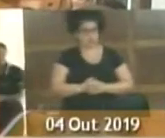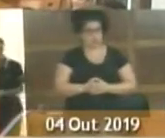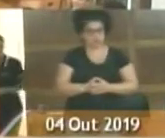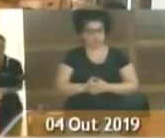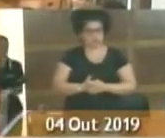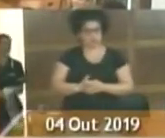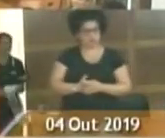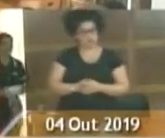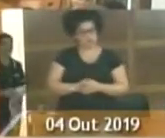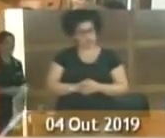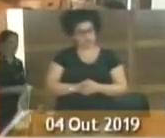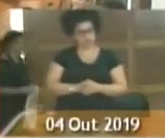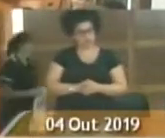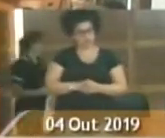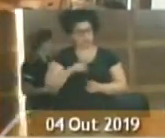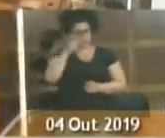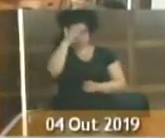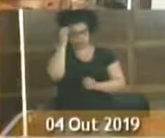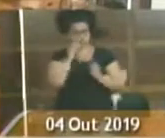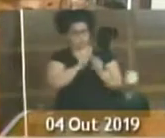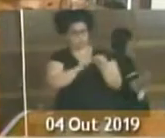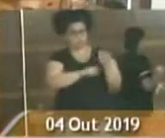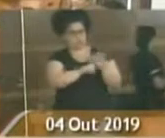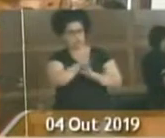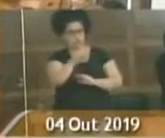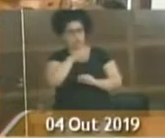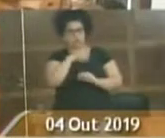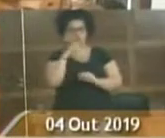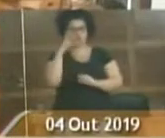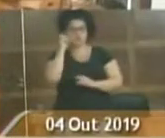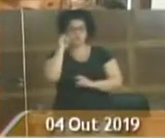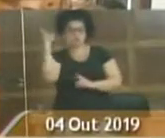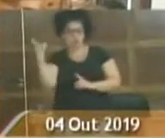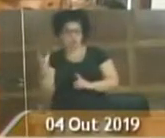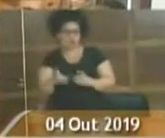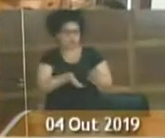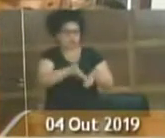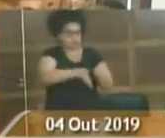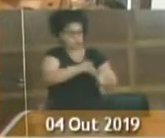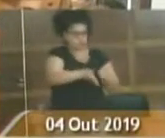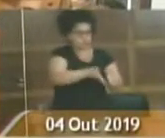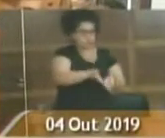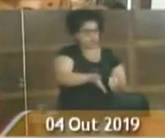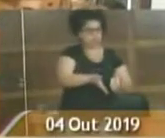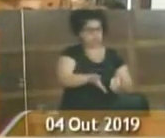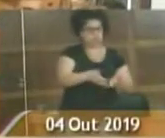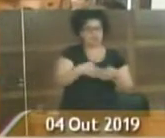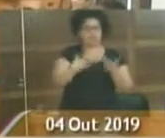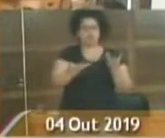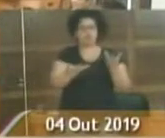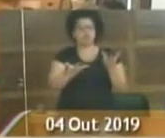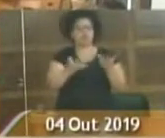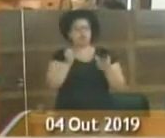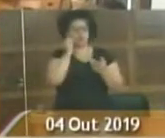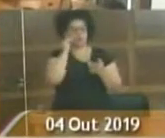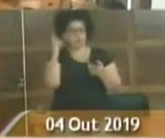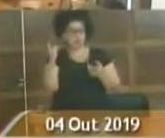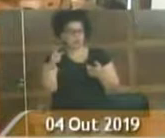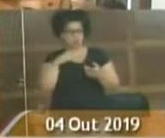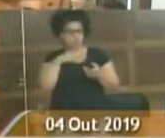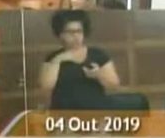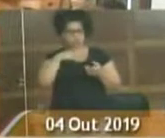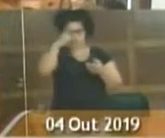Ela levou esse gato, tomou a frente da bichão, depois está sob o cuidado dessa pessoa. O gato, ele estava